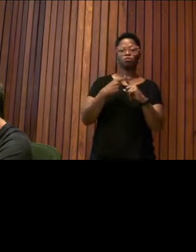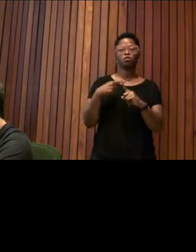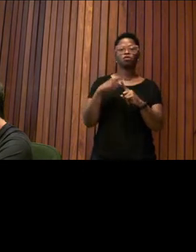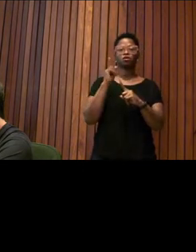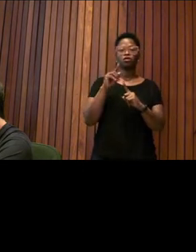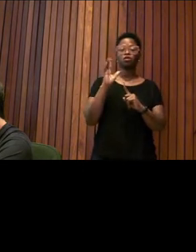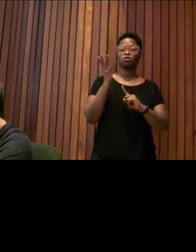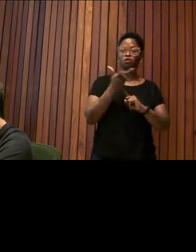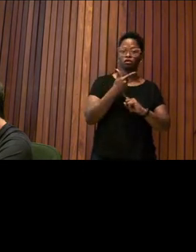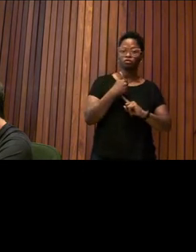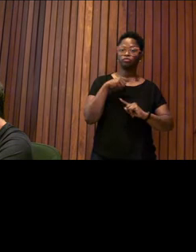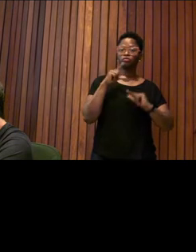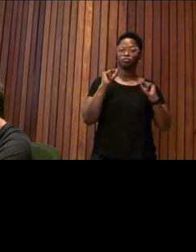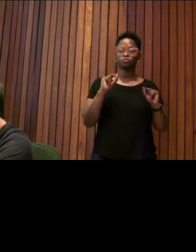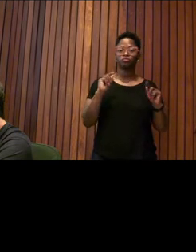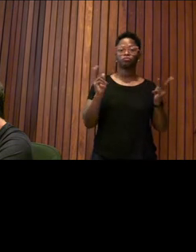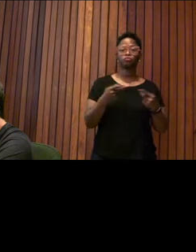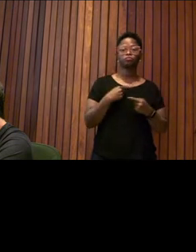os artistas,